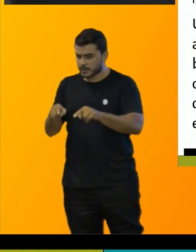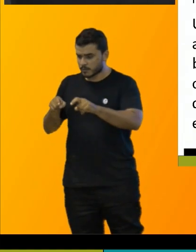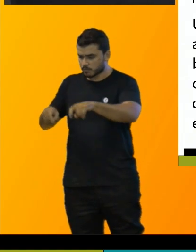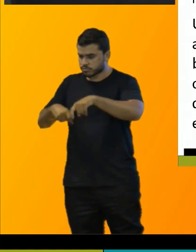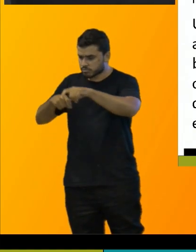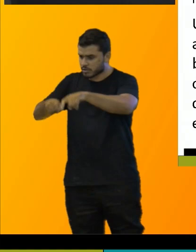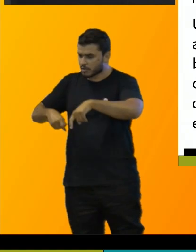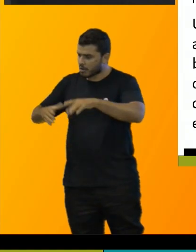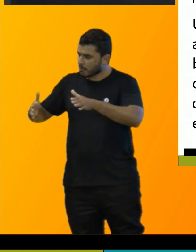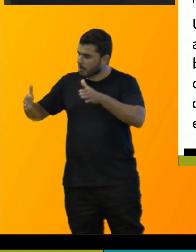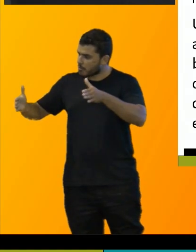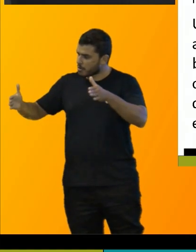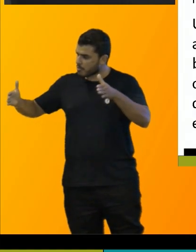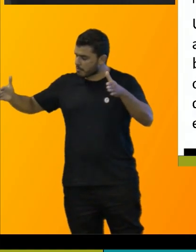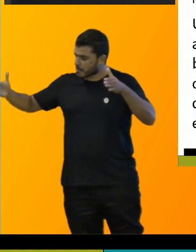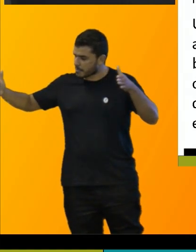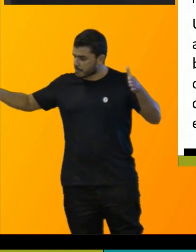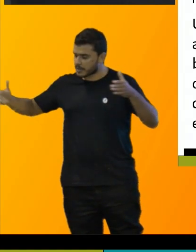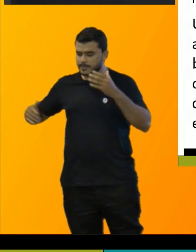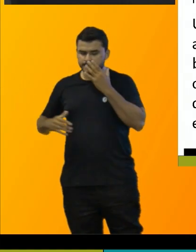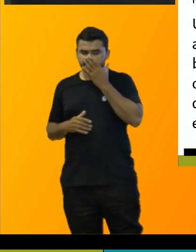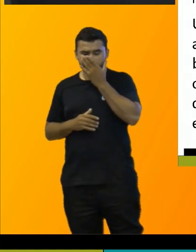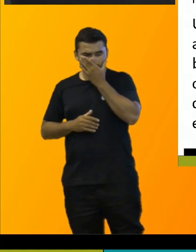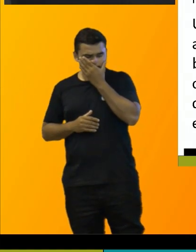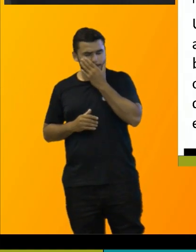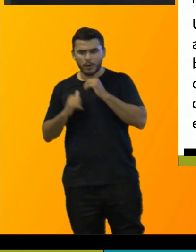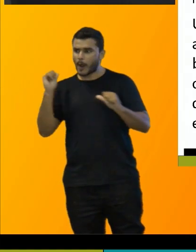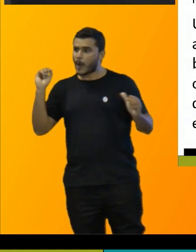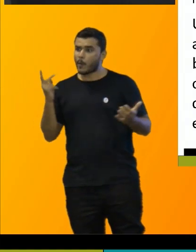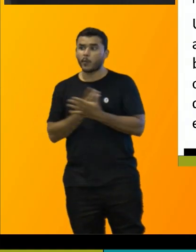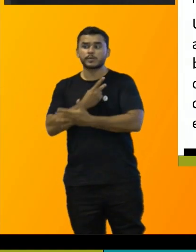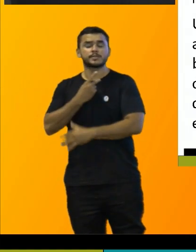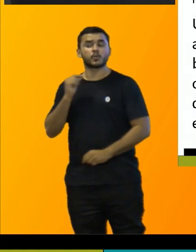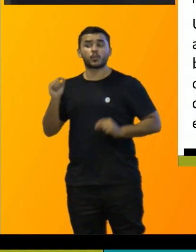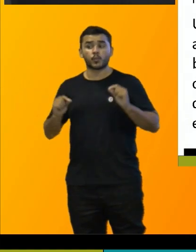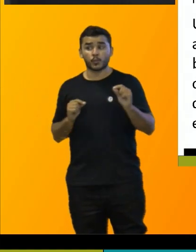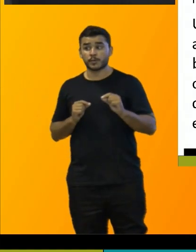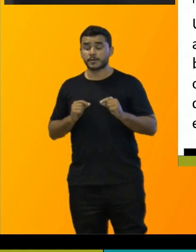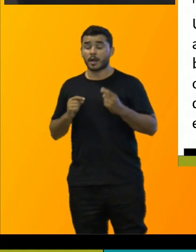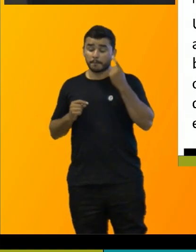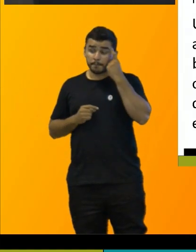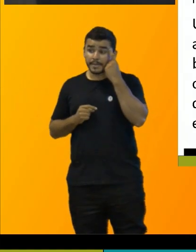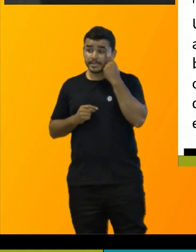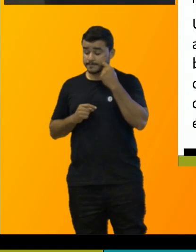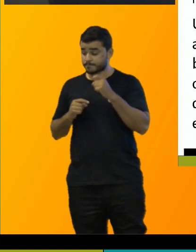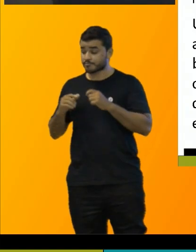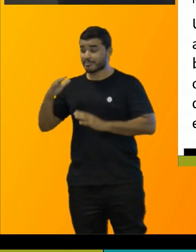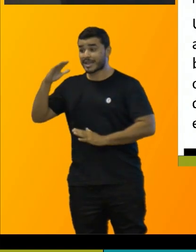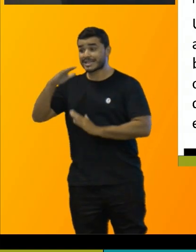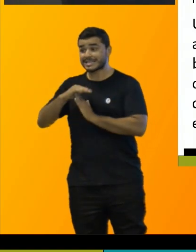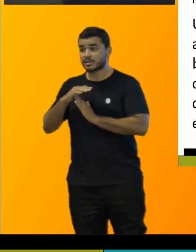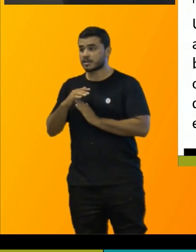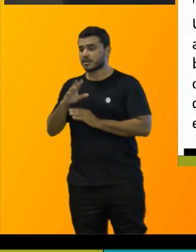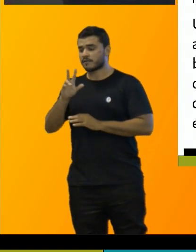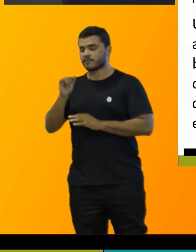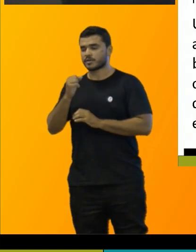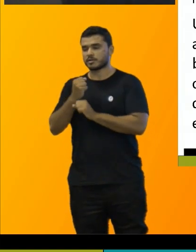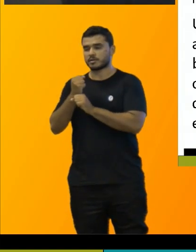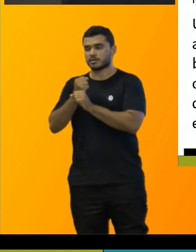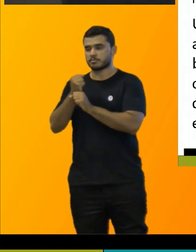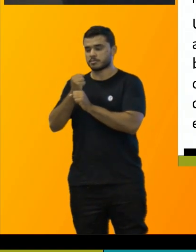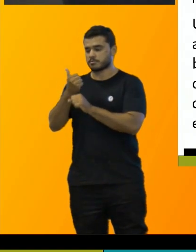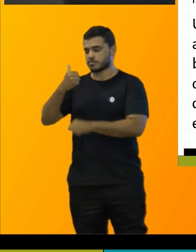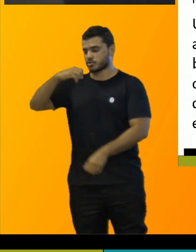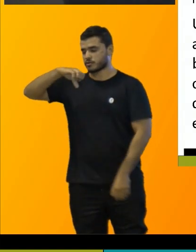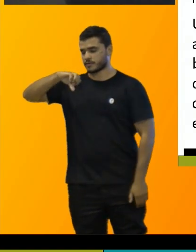expandir as plantações até aquele momento. Com efeito, a produção máxima seria alcançada em